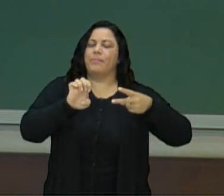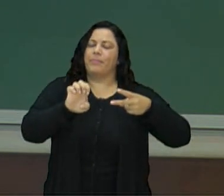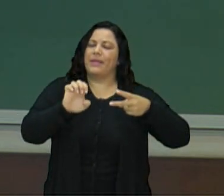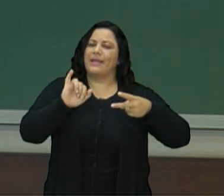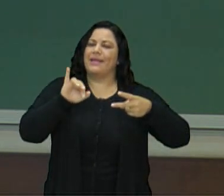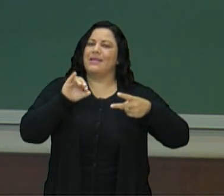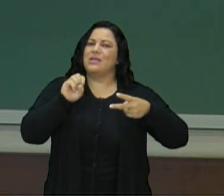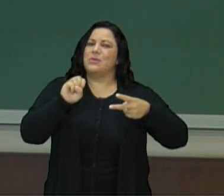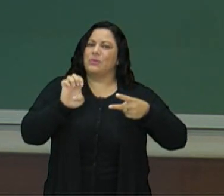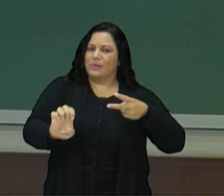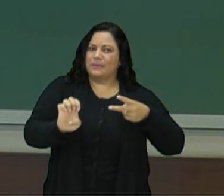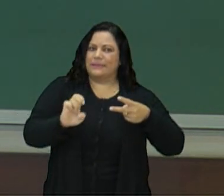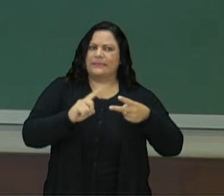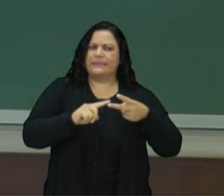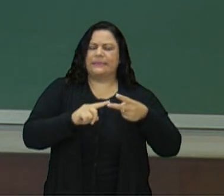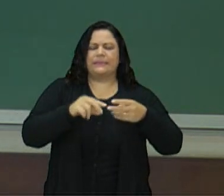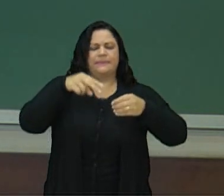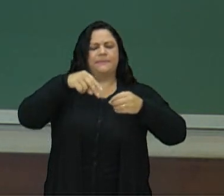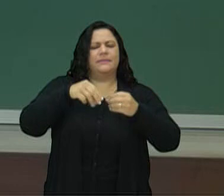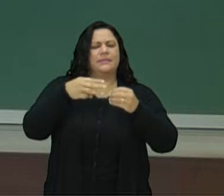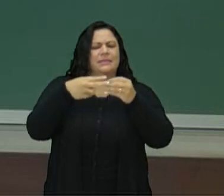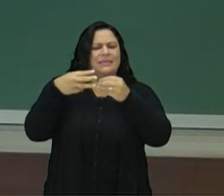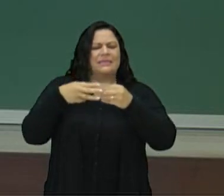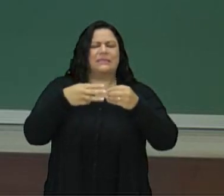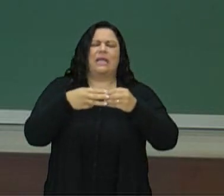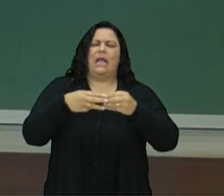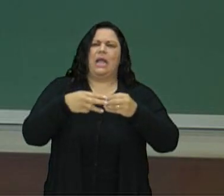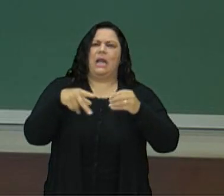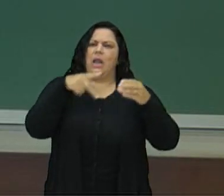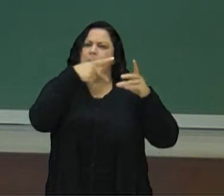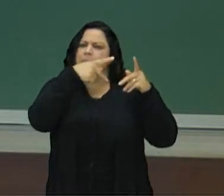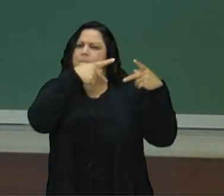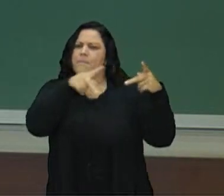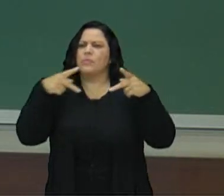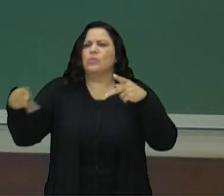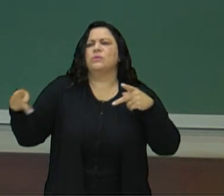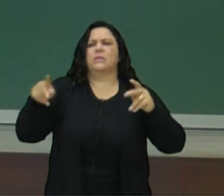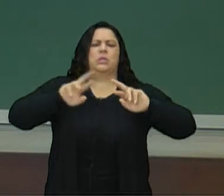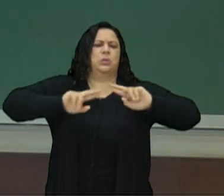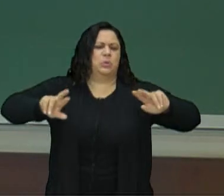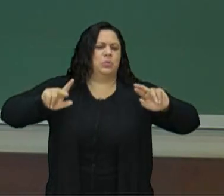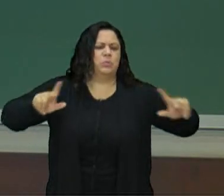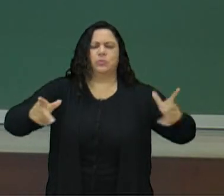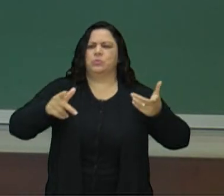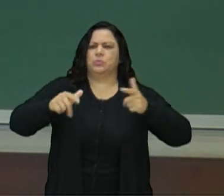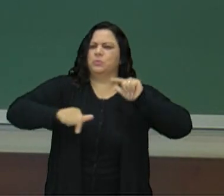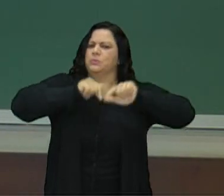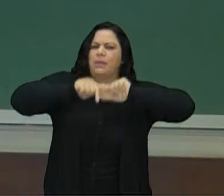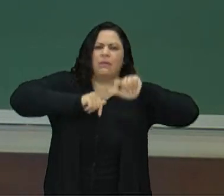a vida dela normal. Está produzindo proteína, está contraindo, está mandando impulso nervoso, está celulando. Está em